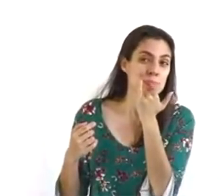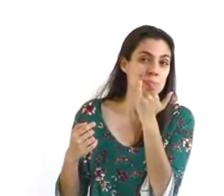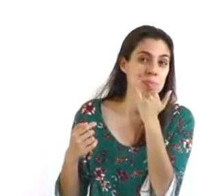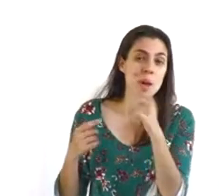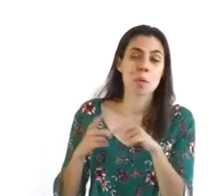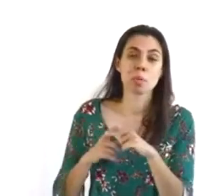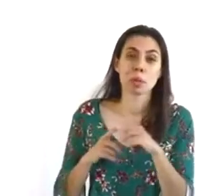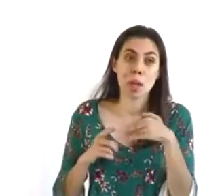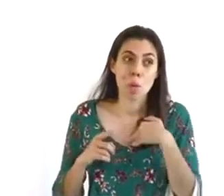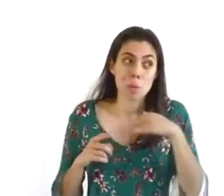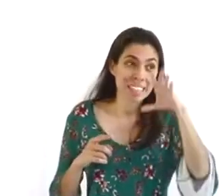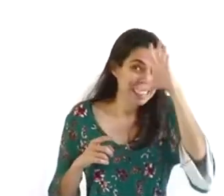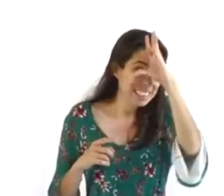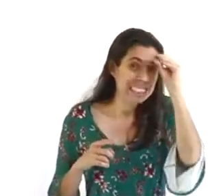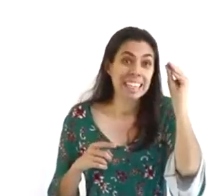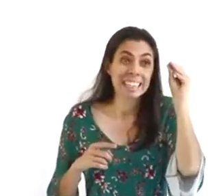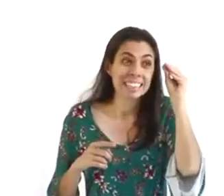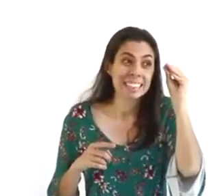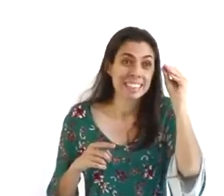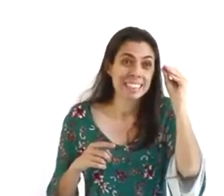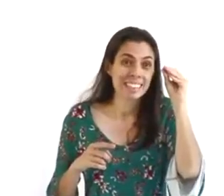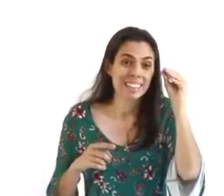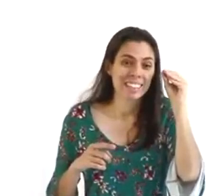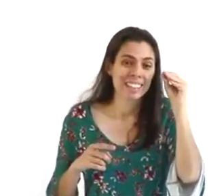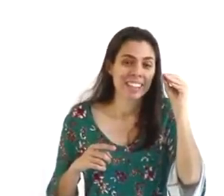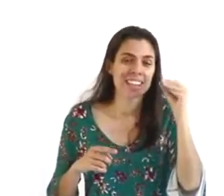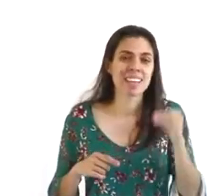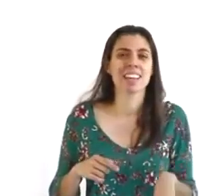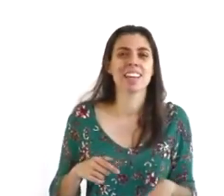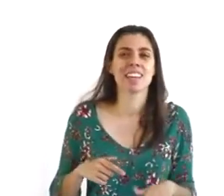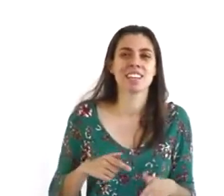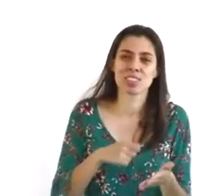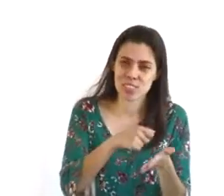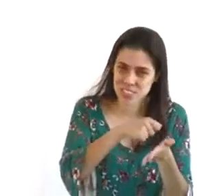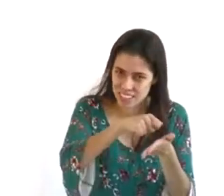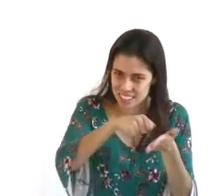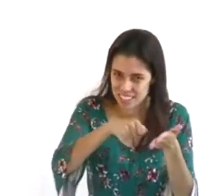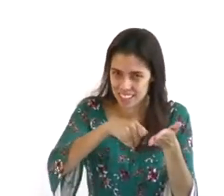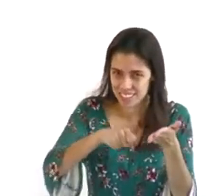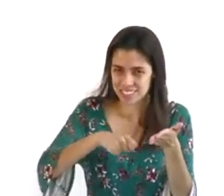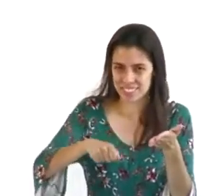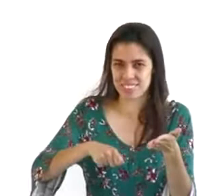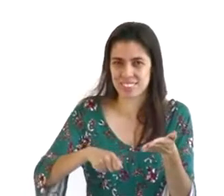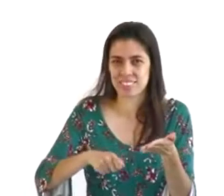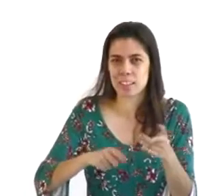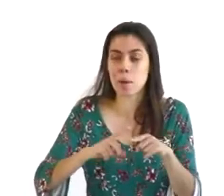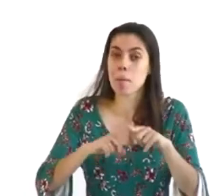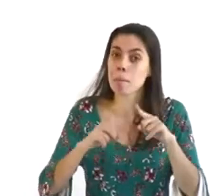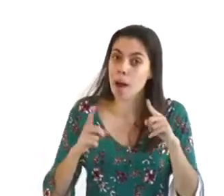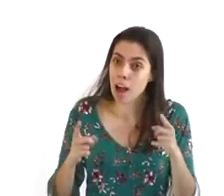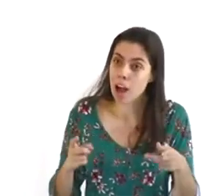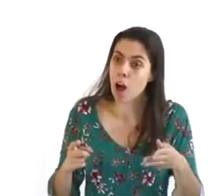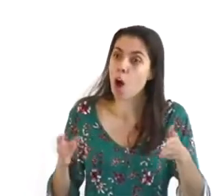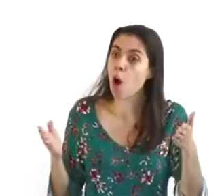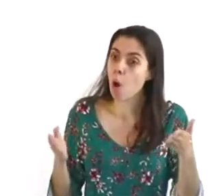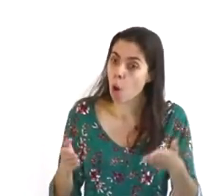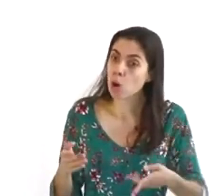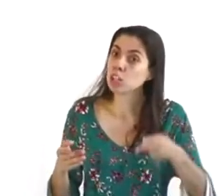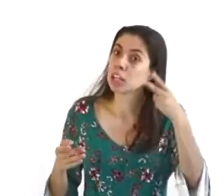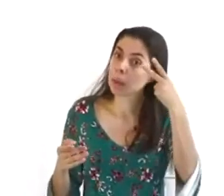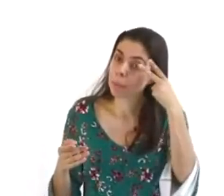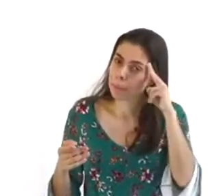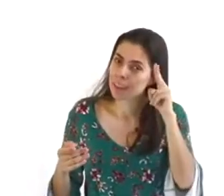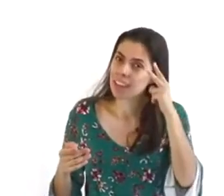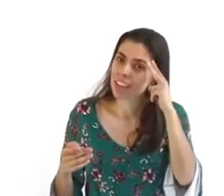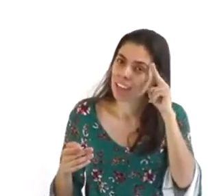eu me esqueci de pedir a vocês, crianças, que fizessem o desenho. Mas hoje fui lembrado pela família para não